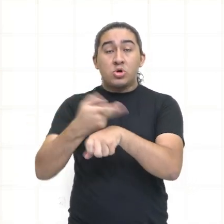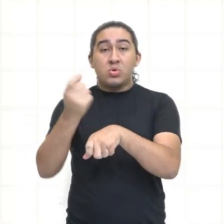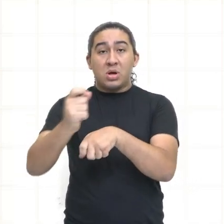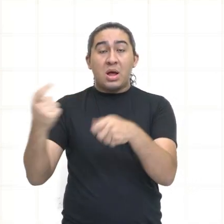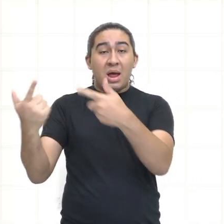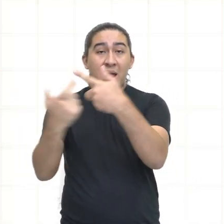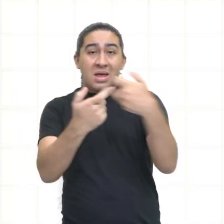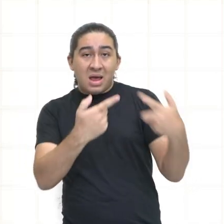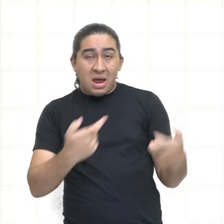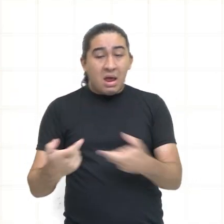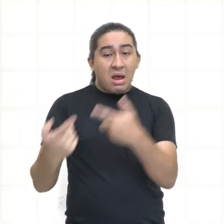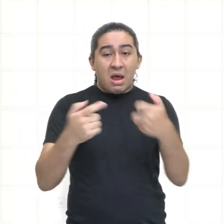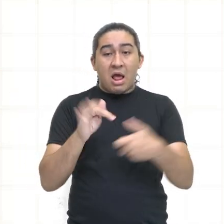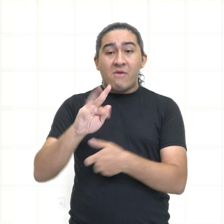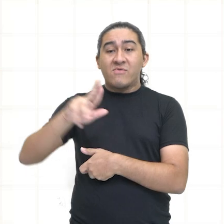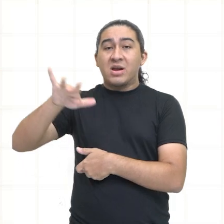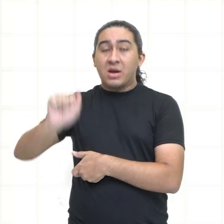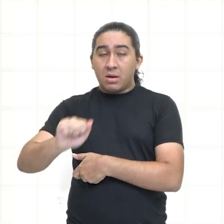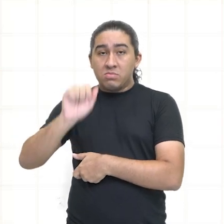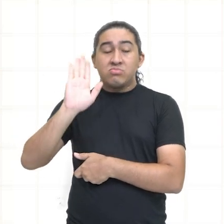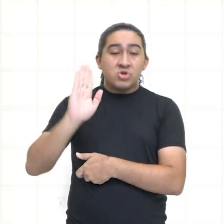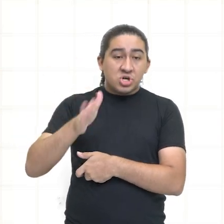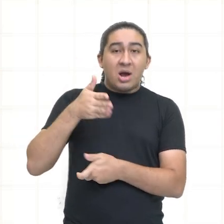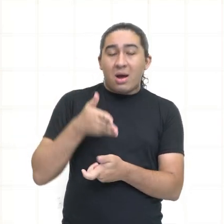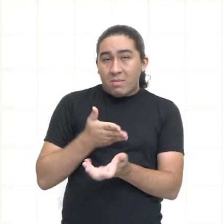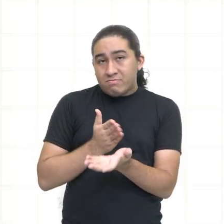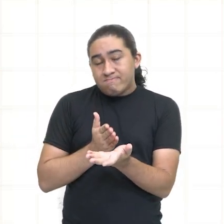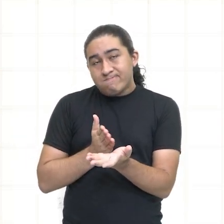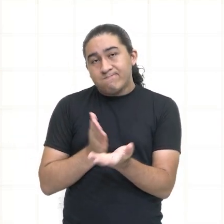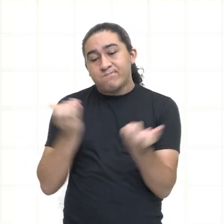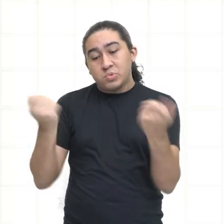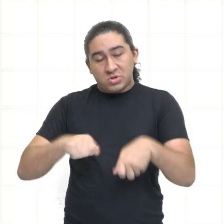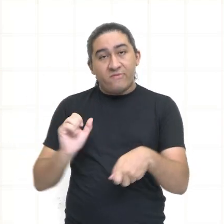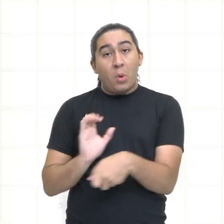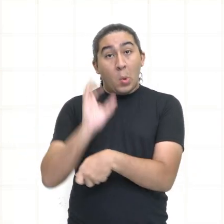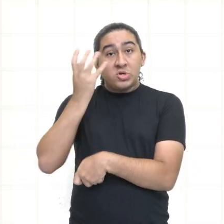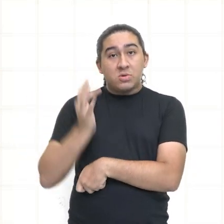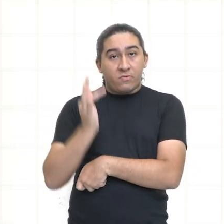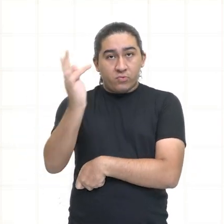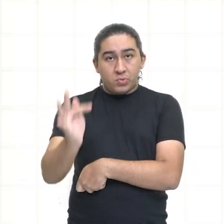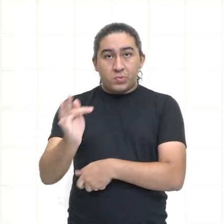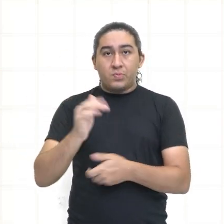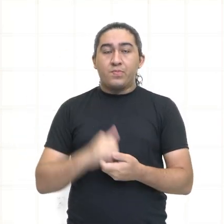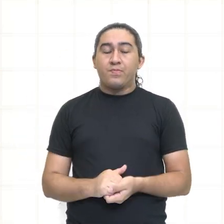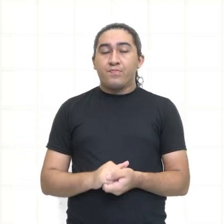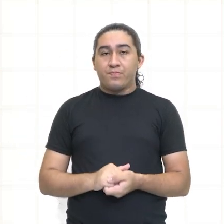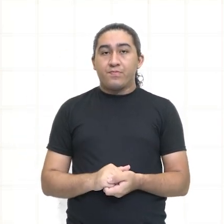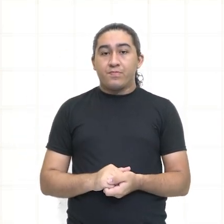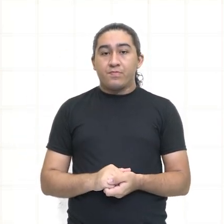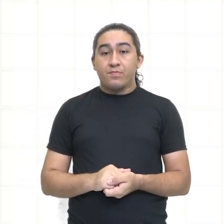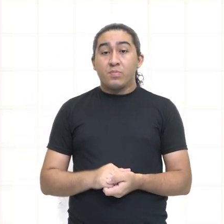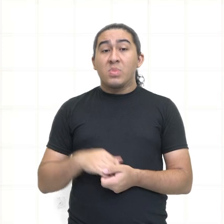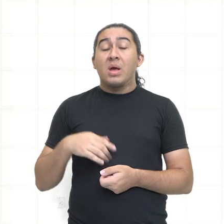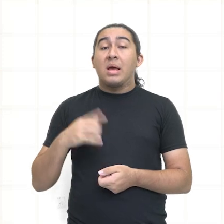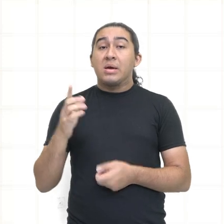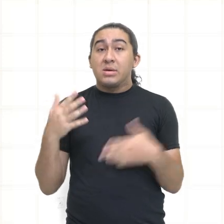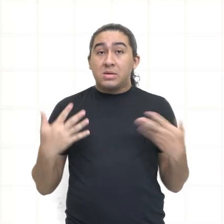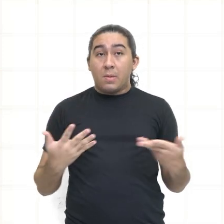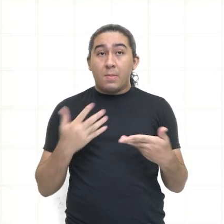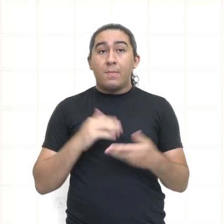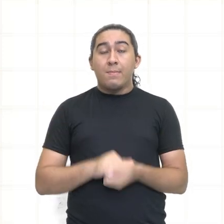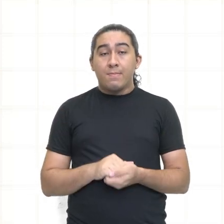a Guerra Fria se tornasse uma realidade. Então, Nesse contexto, nós vamos observar o